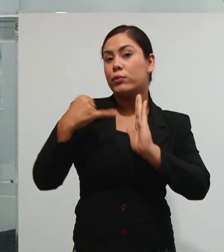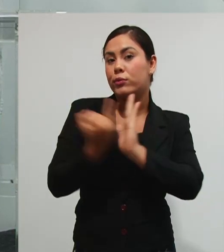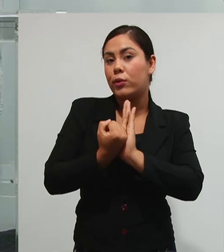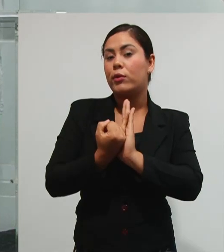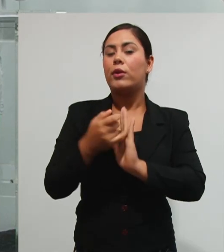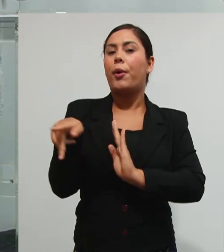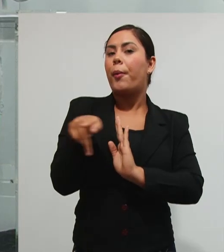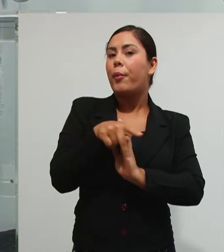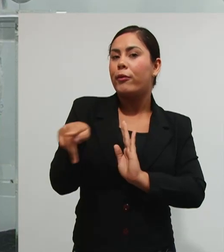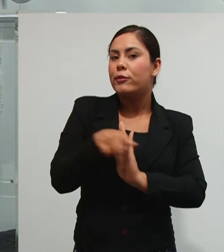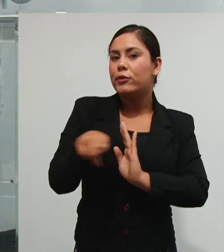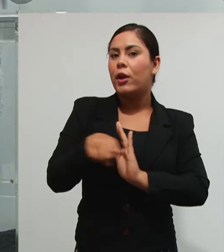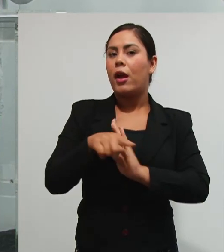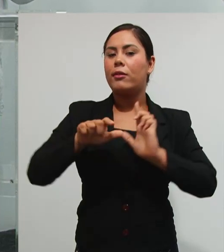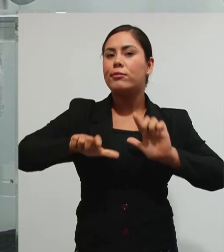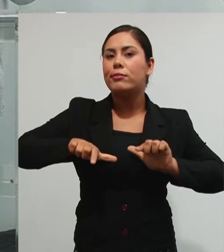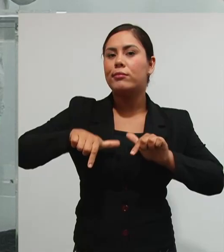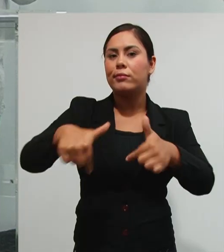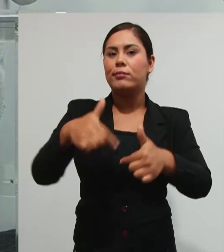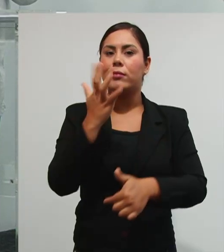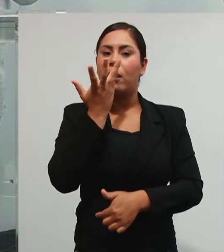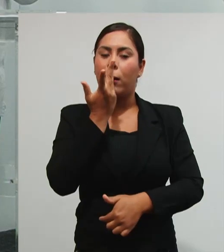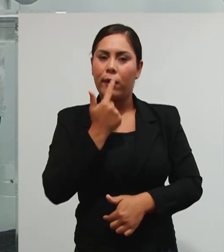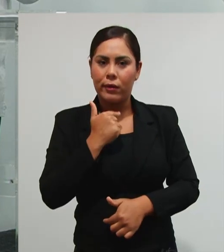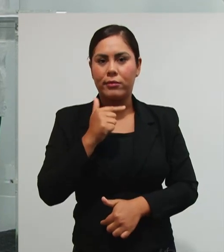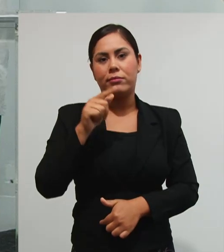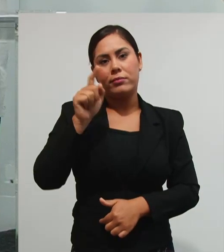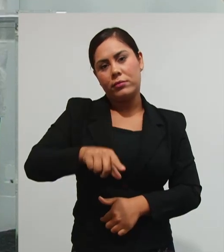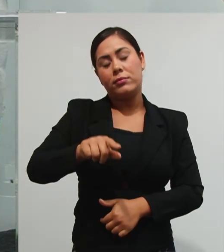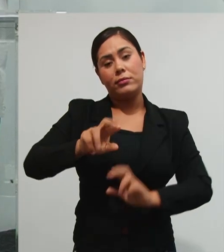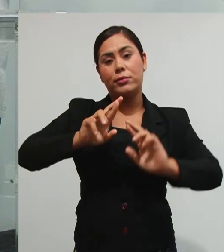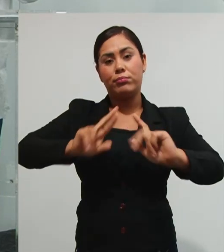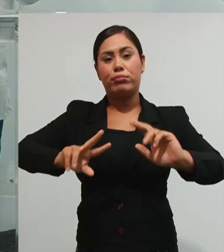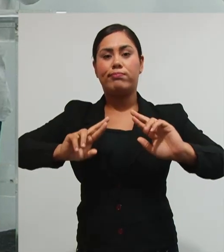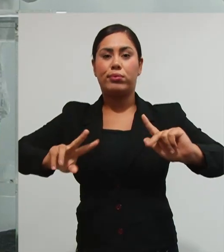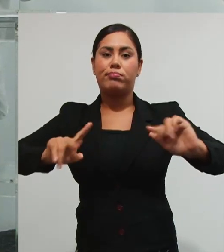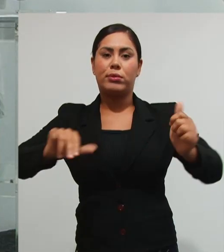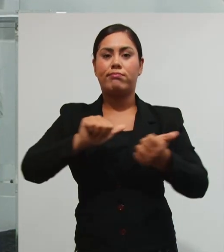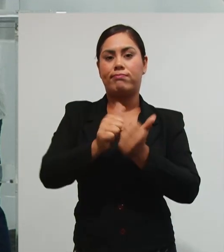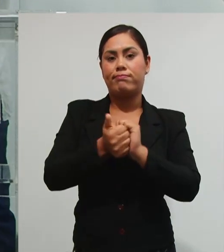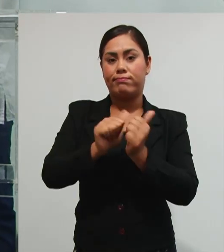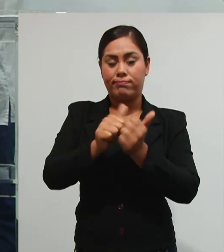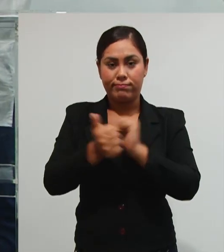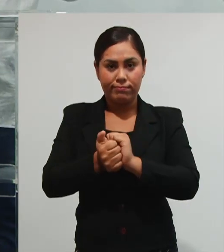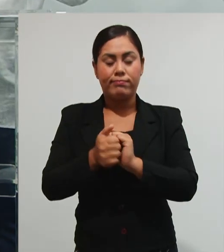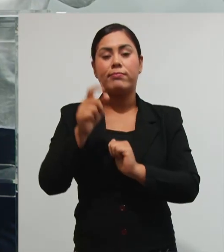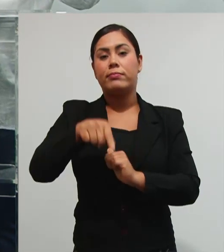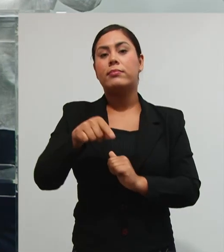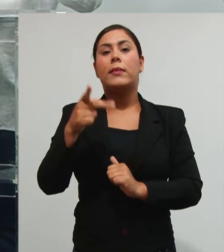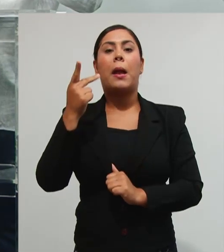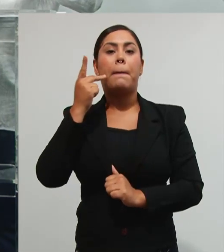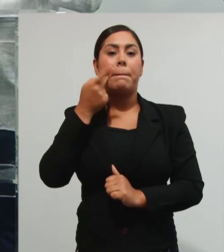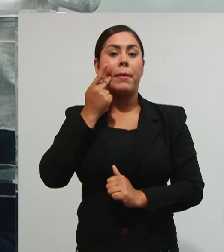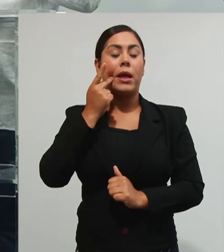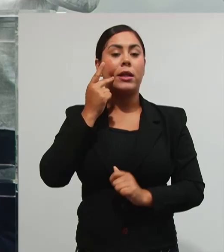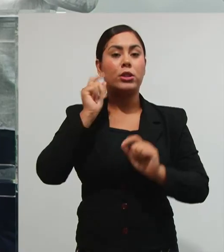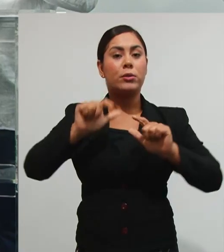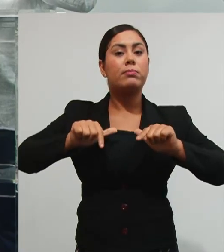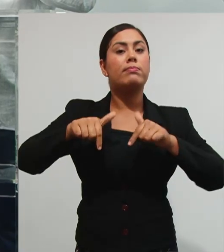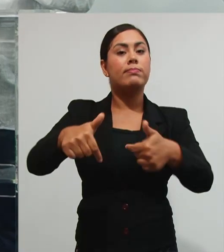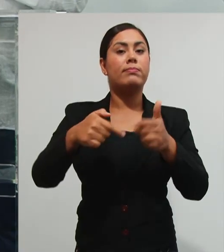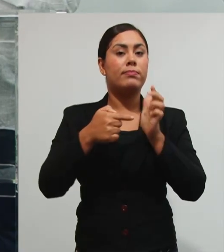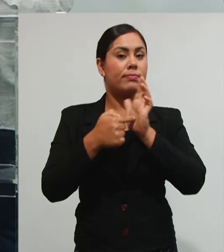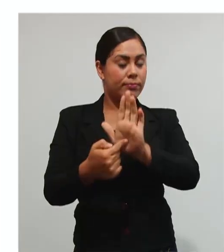que os professores devem trabalhar com essas crianças são formas diferentes. Piaget enfatiza que os